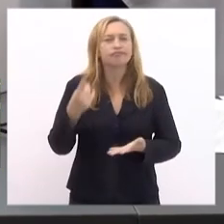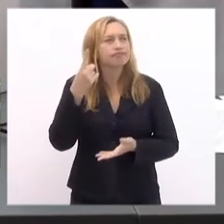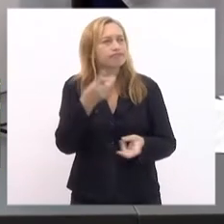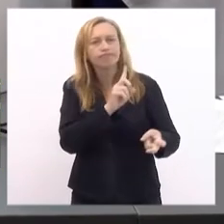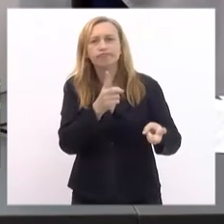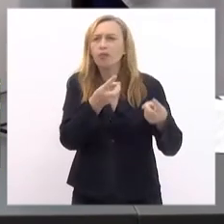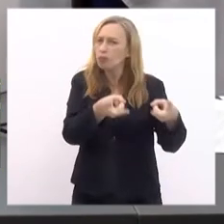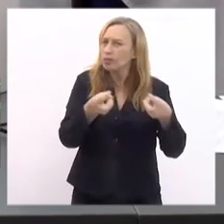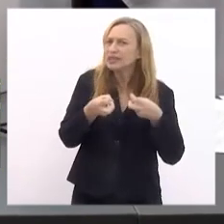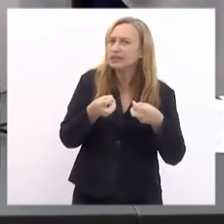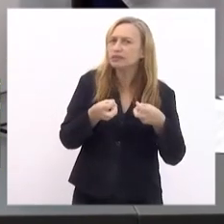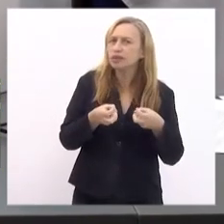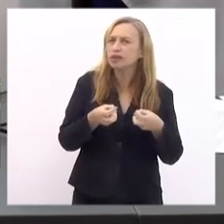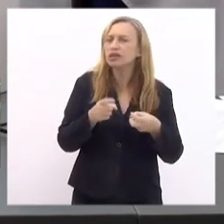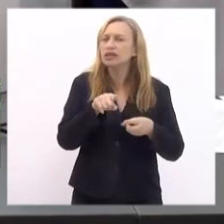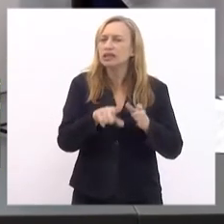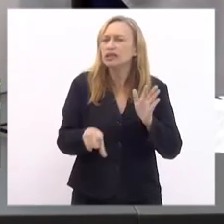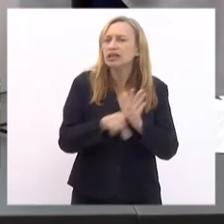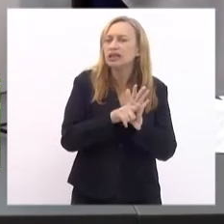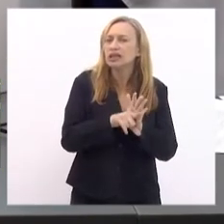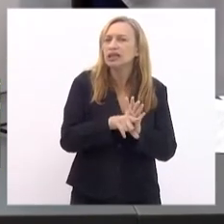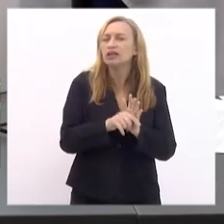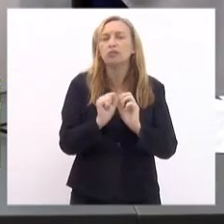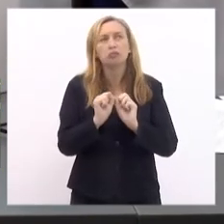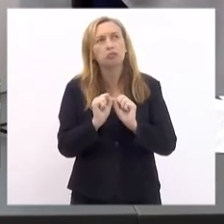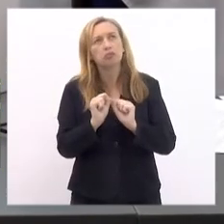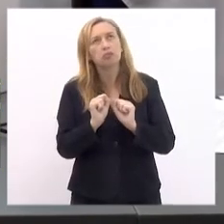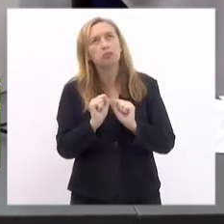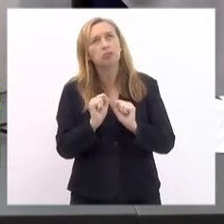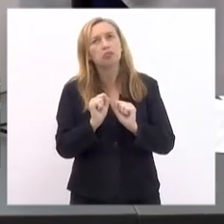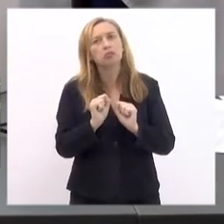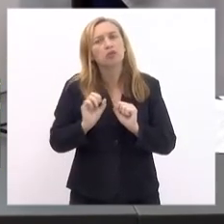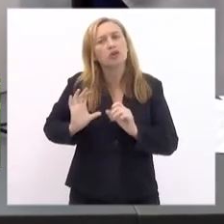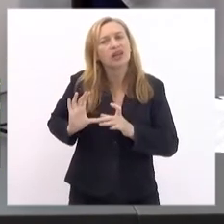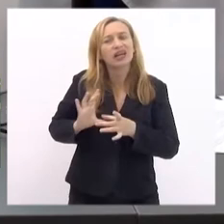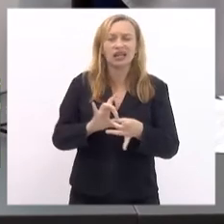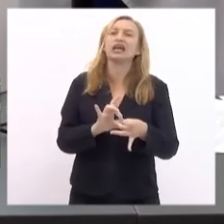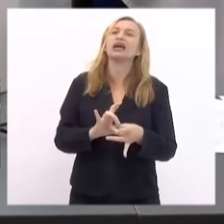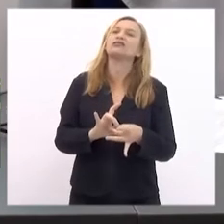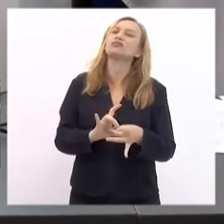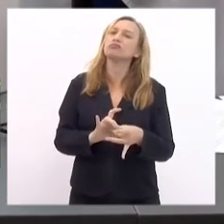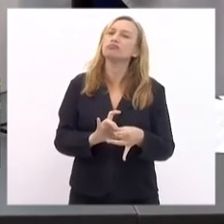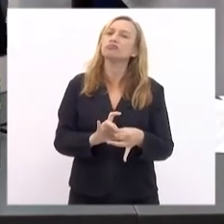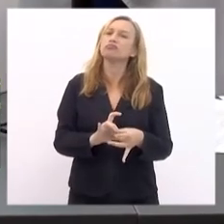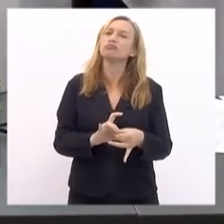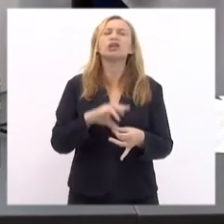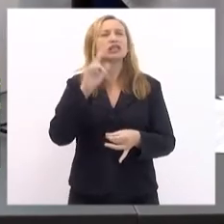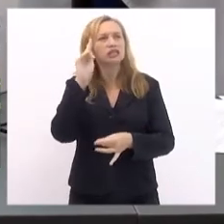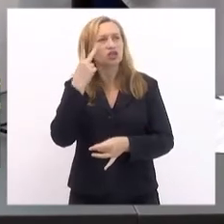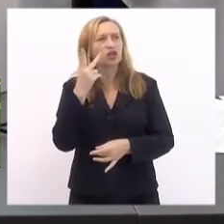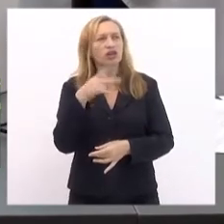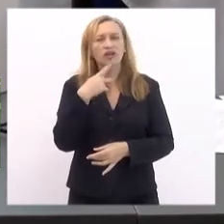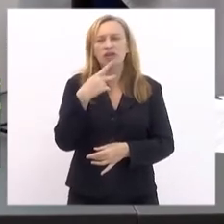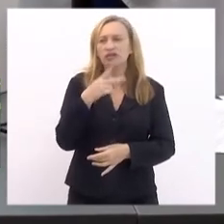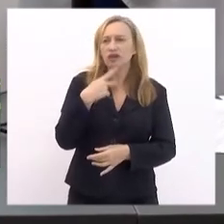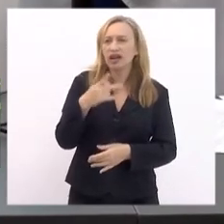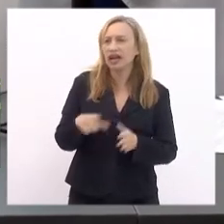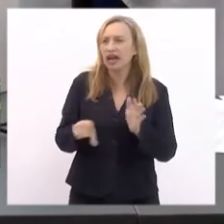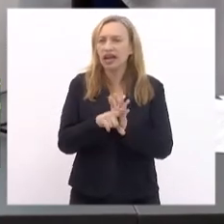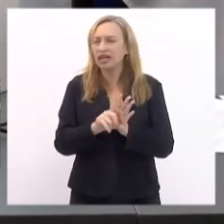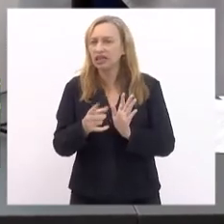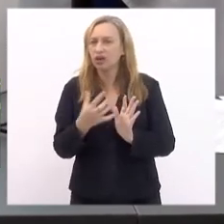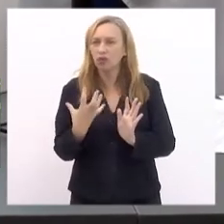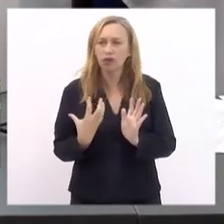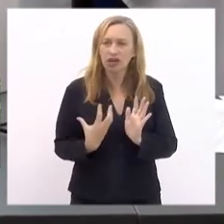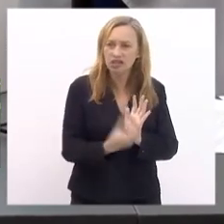percebeu que essa lei tenha, por assim dizer, colado, né? Essa história que o povo fala que a lei não pegou,